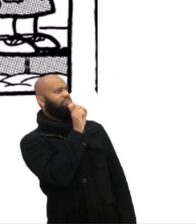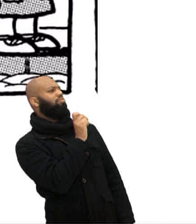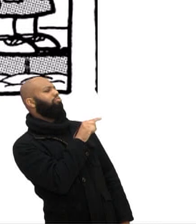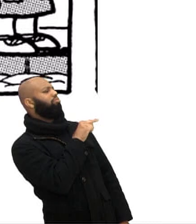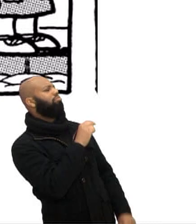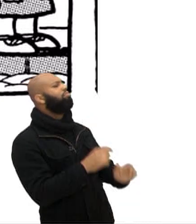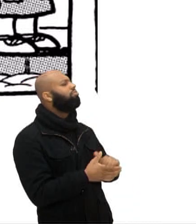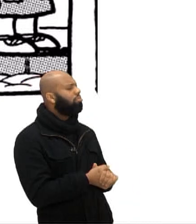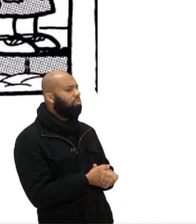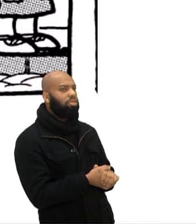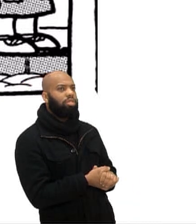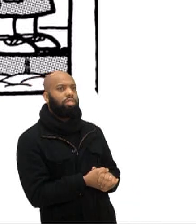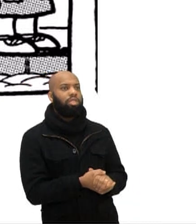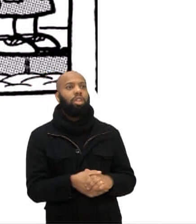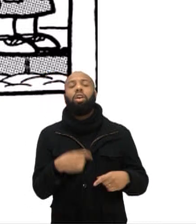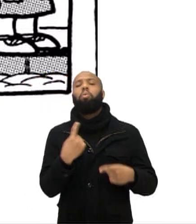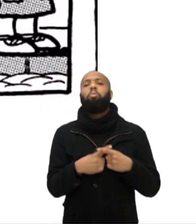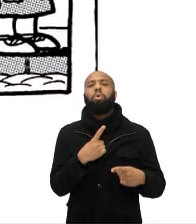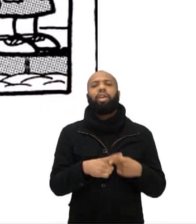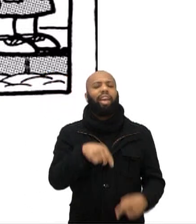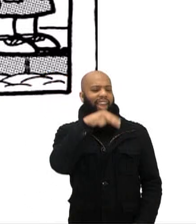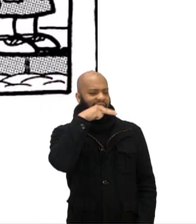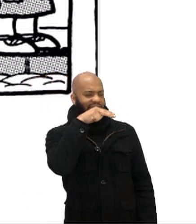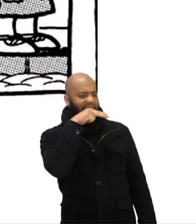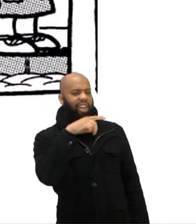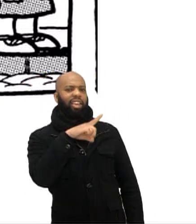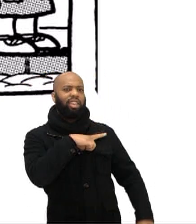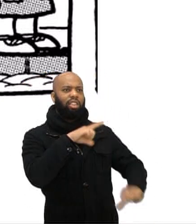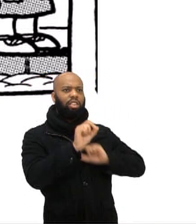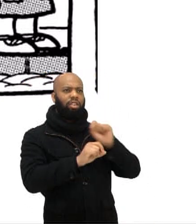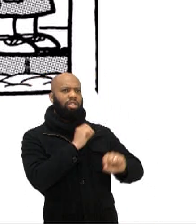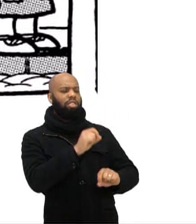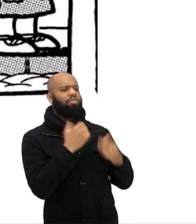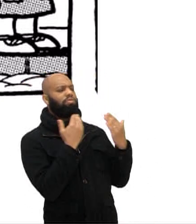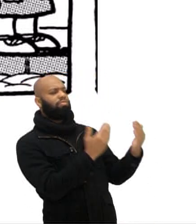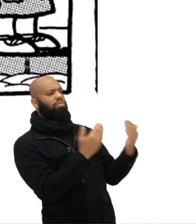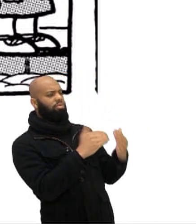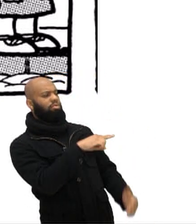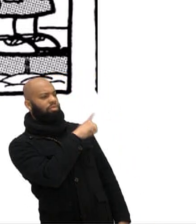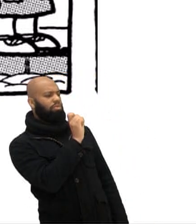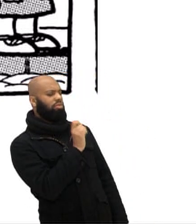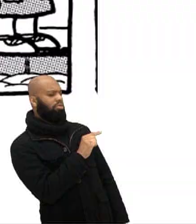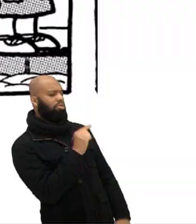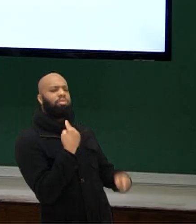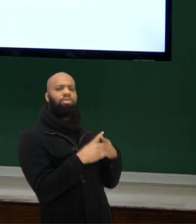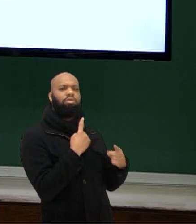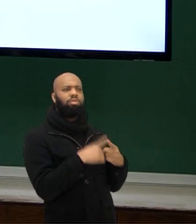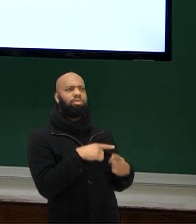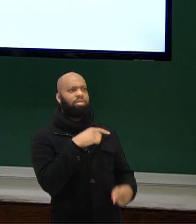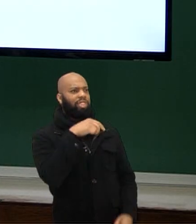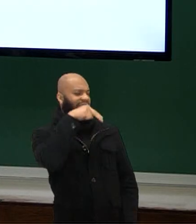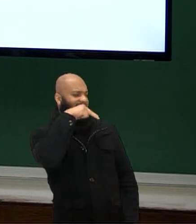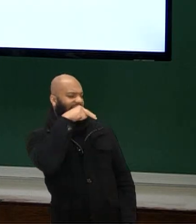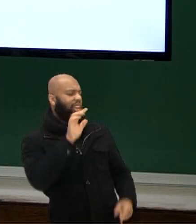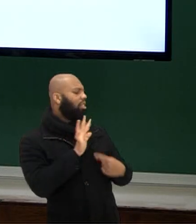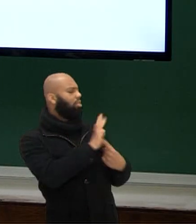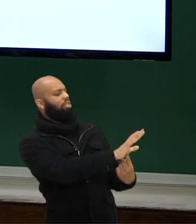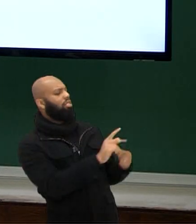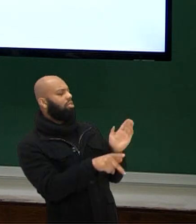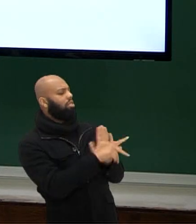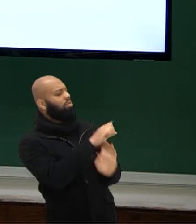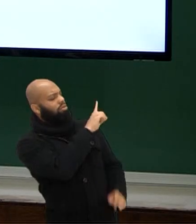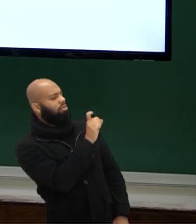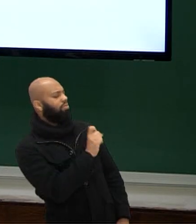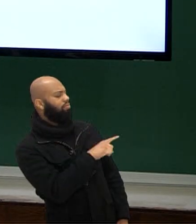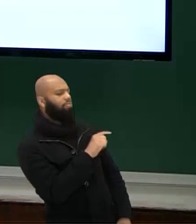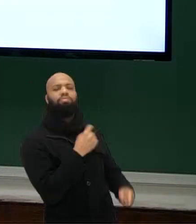dela. Por que a Mônica expressa uma dúvida? Por que Mônica está expressando uma dúvida, esse ponto